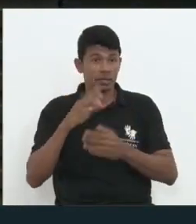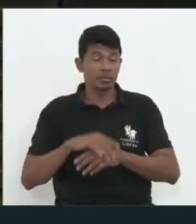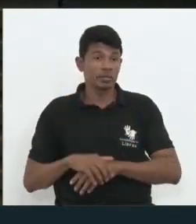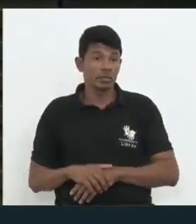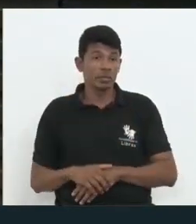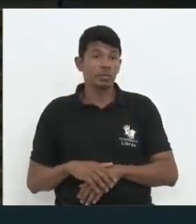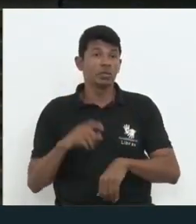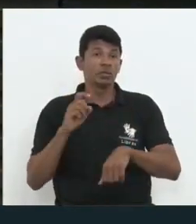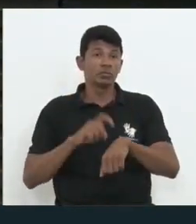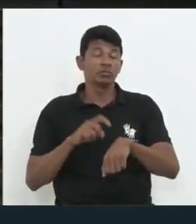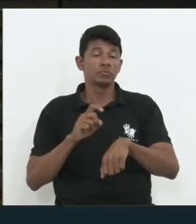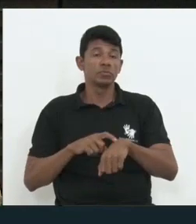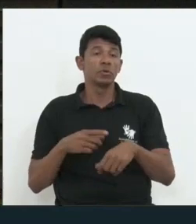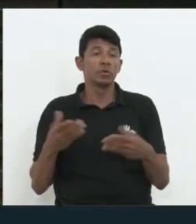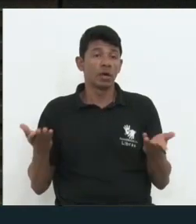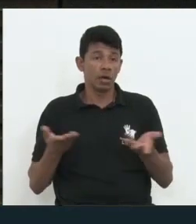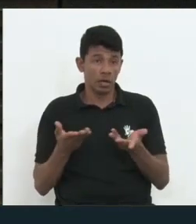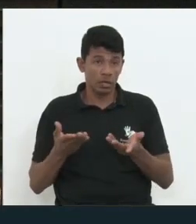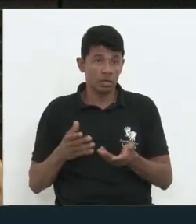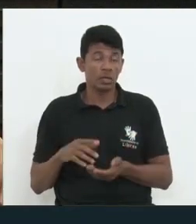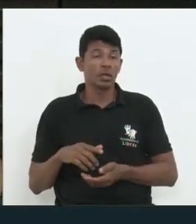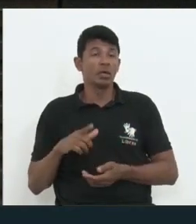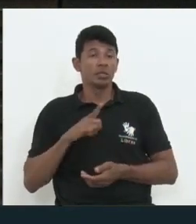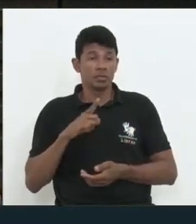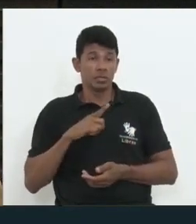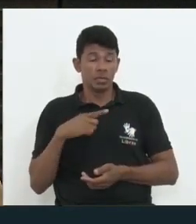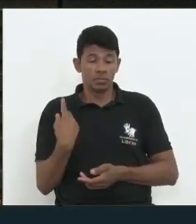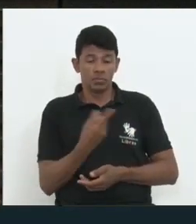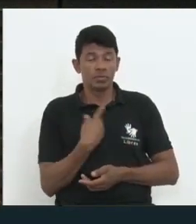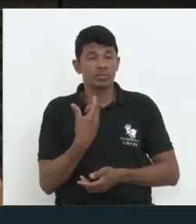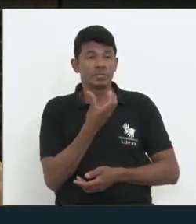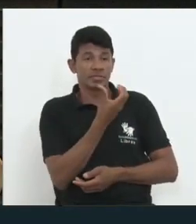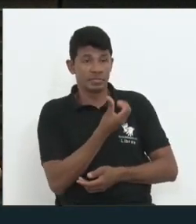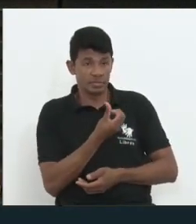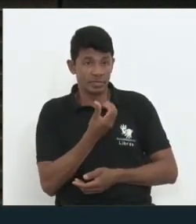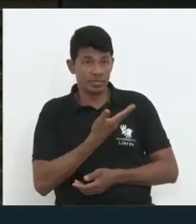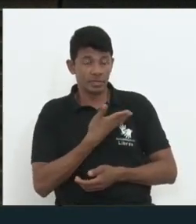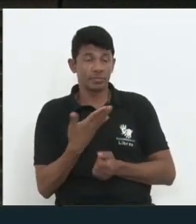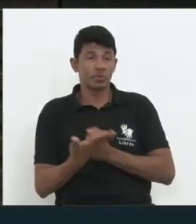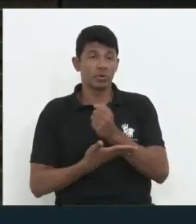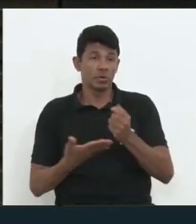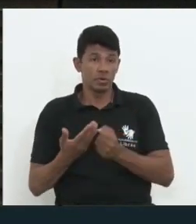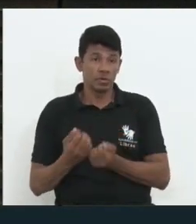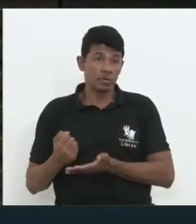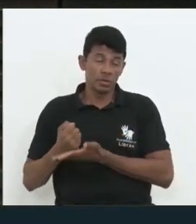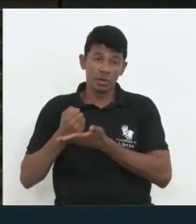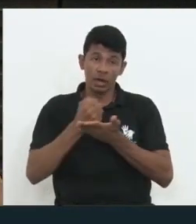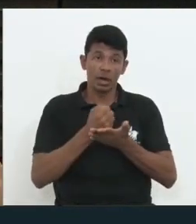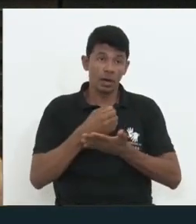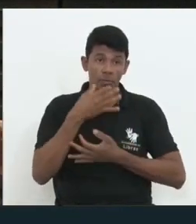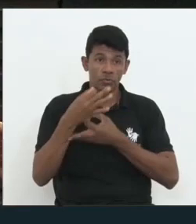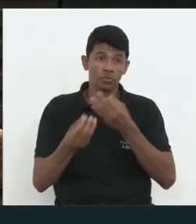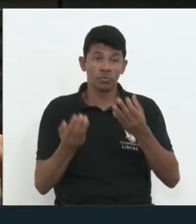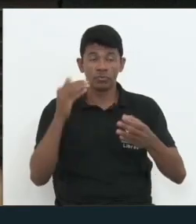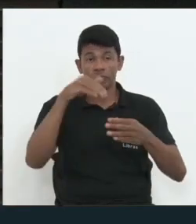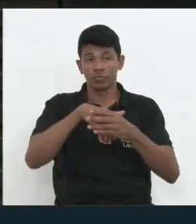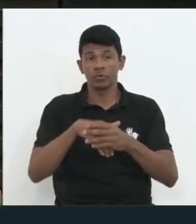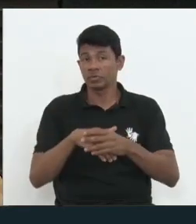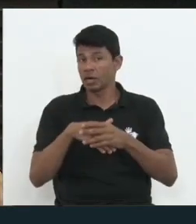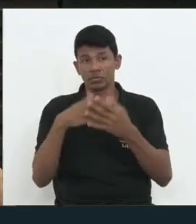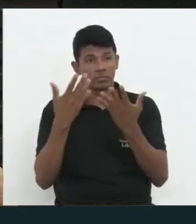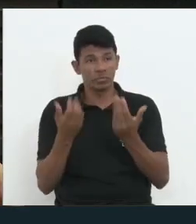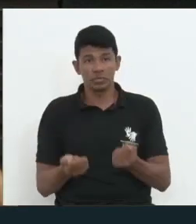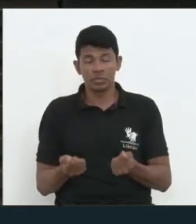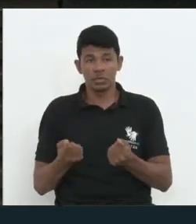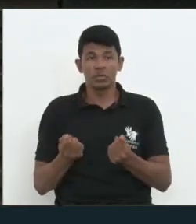aí 6 colegas da base que, atendendo as nossas argumentações aqui, não votaram pelo fechamento